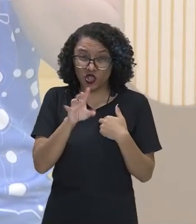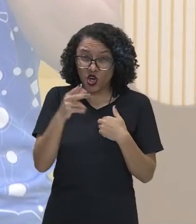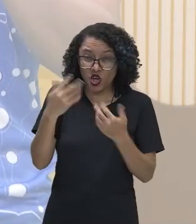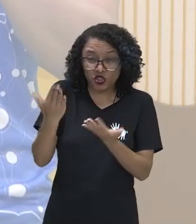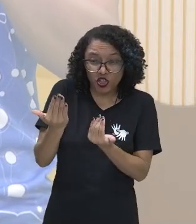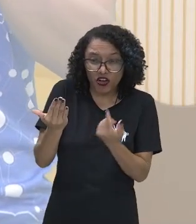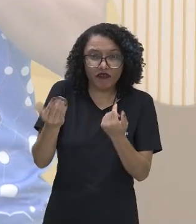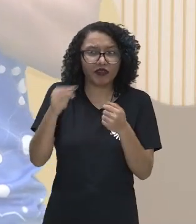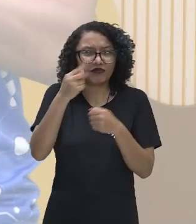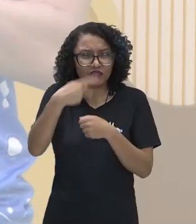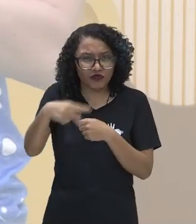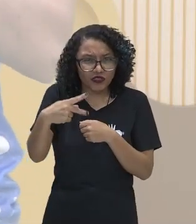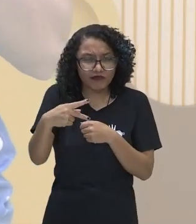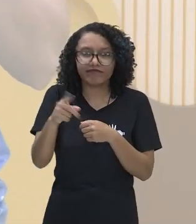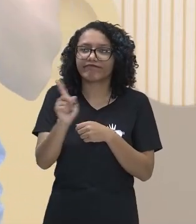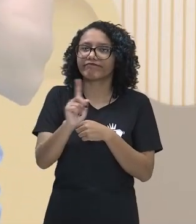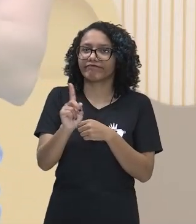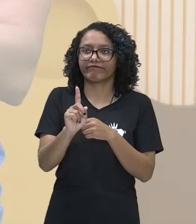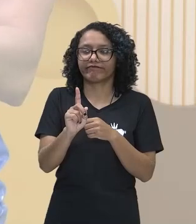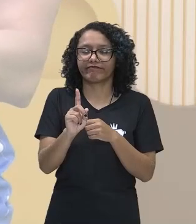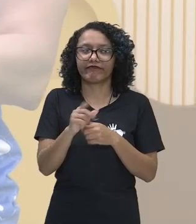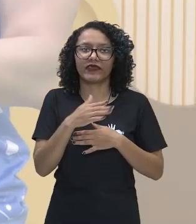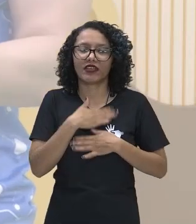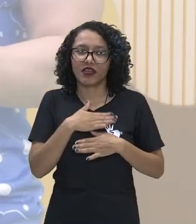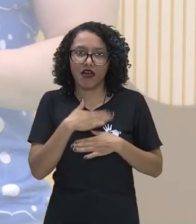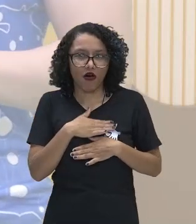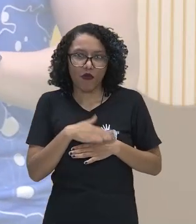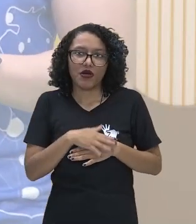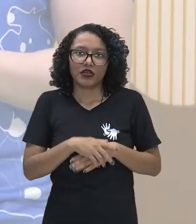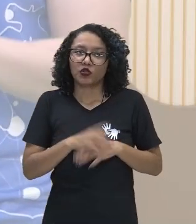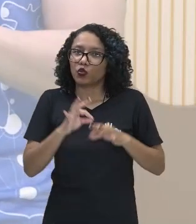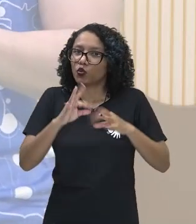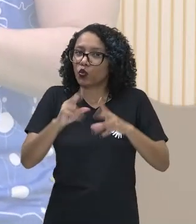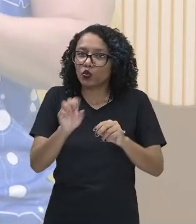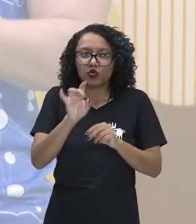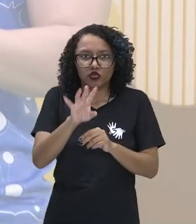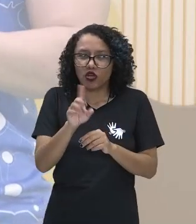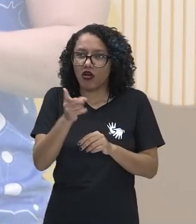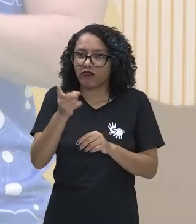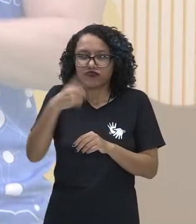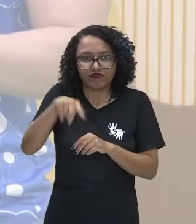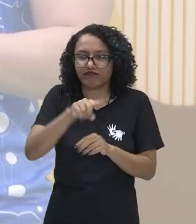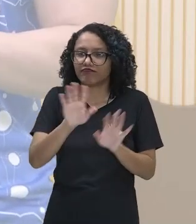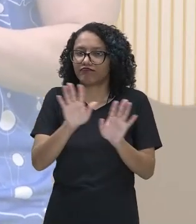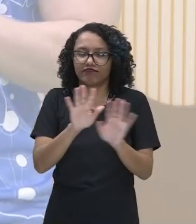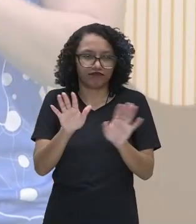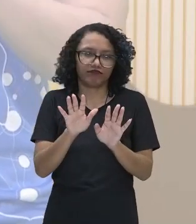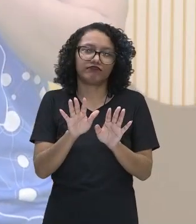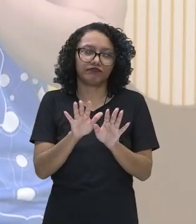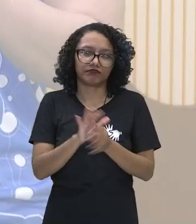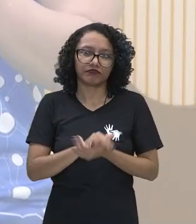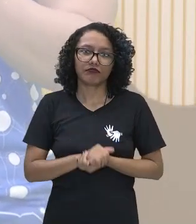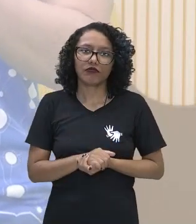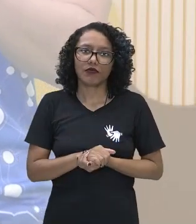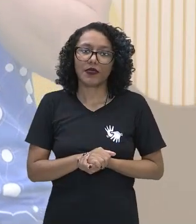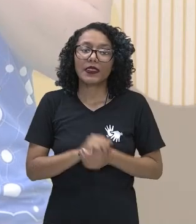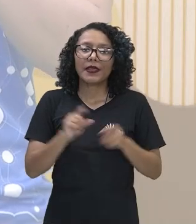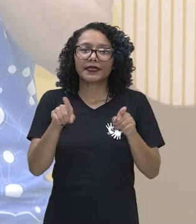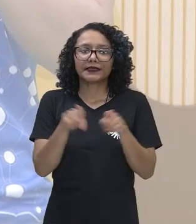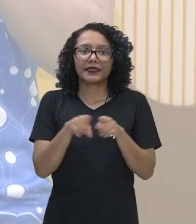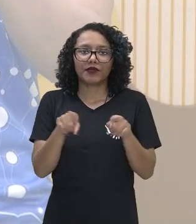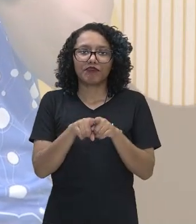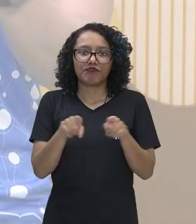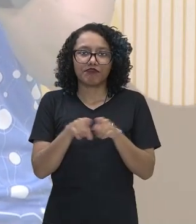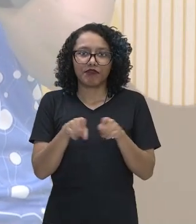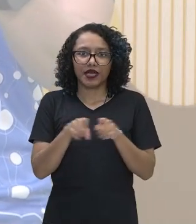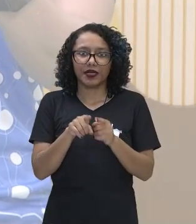uma coisa também que vocês não podem carregar. Esse fardo vocês não podem carregar sozinhos, certo? Bem, a gente tem também